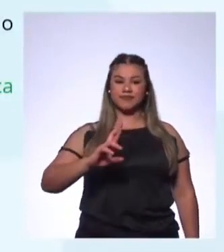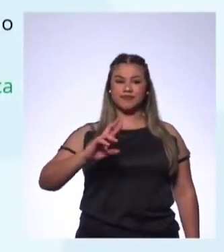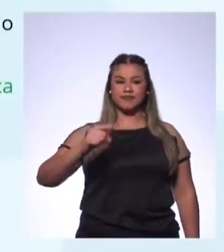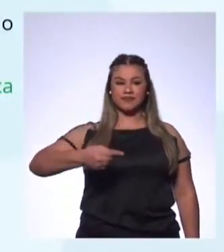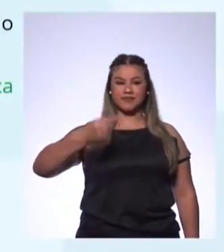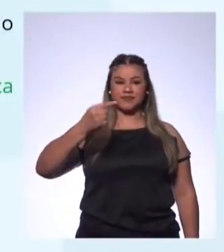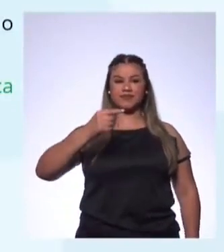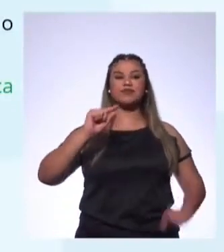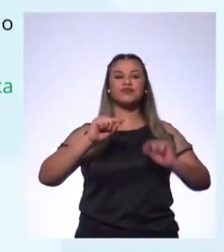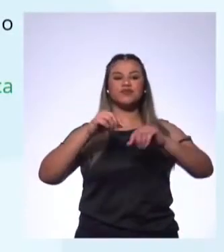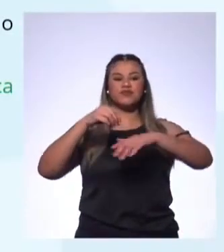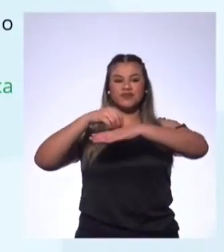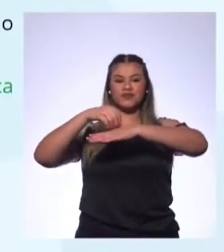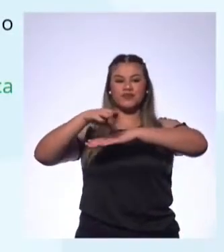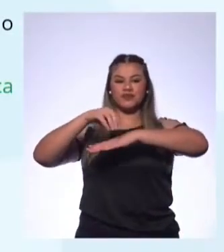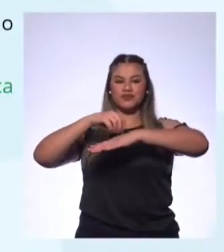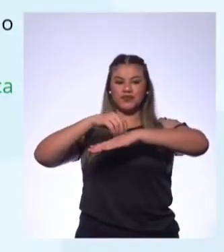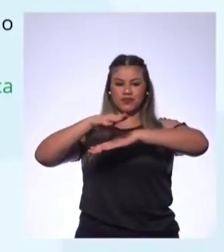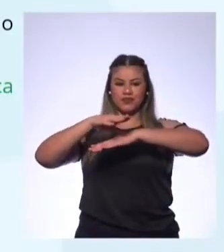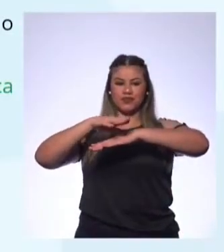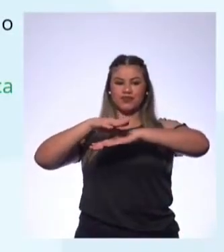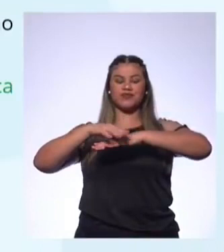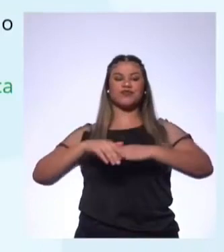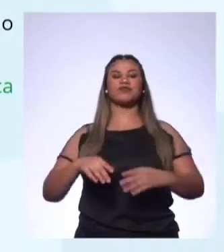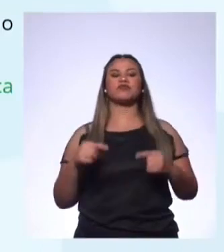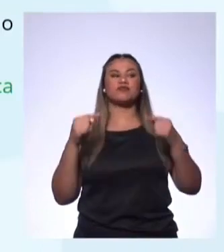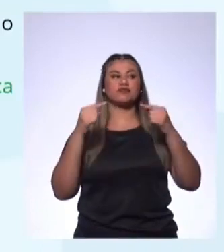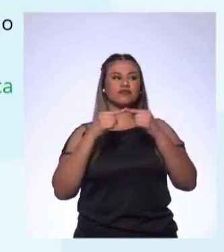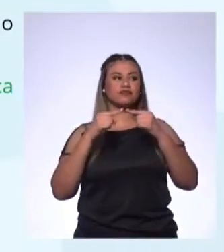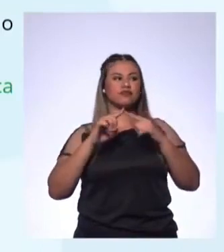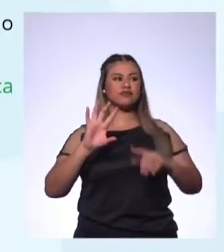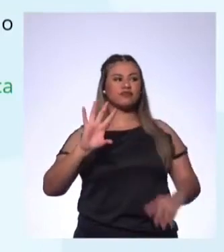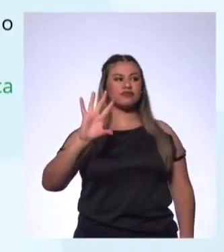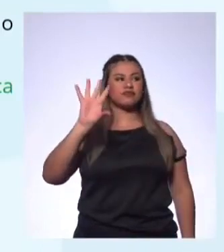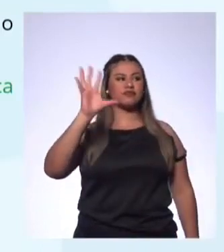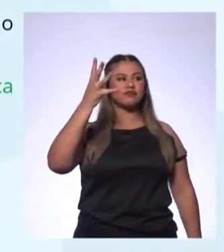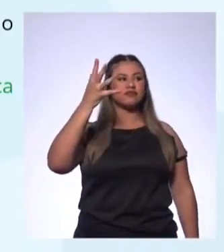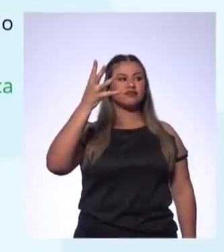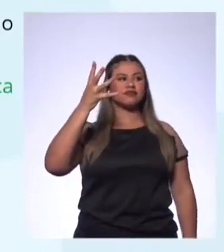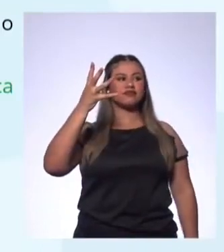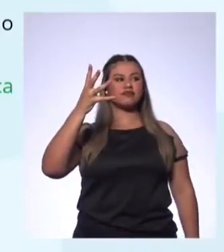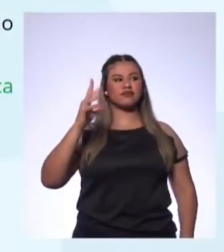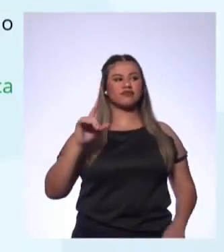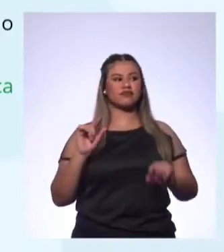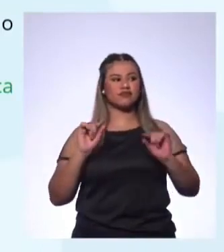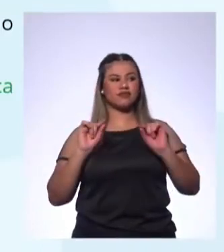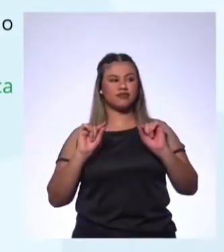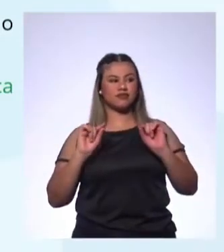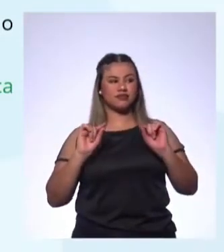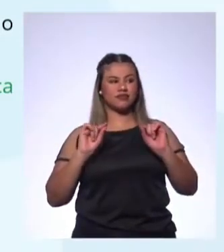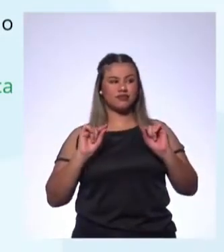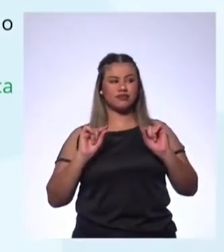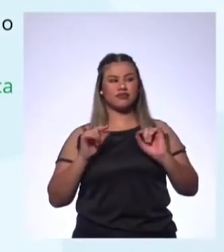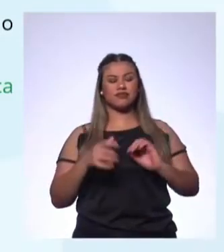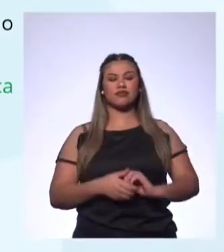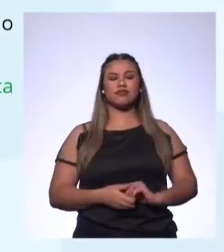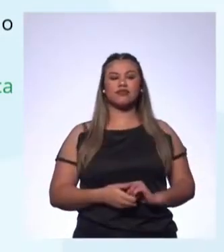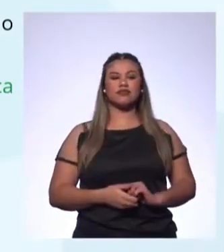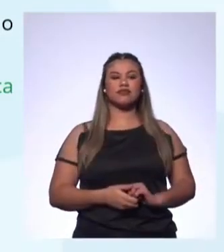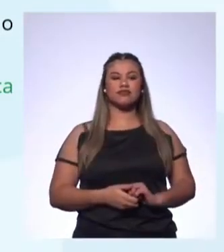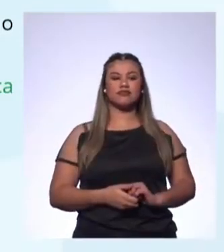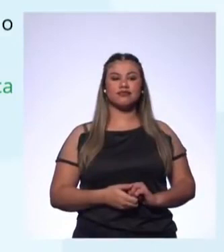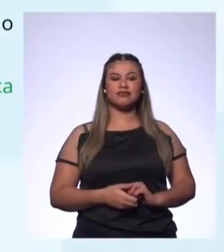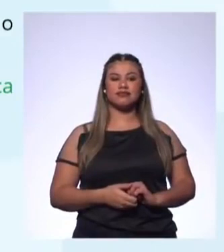uma sugestão, né, de um fato inusitado, que é o fato dele ter ter sido registrado, né? Ou